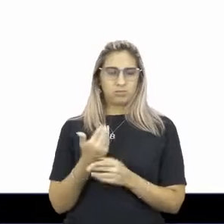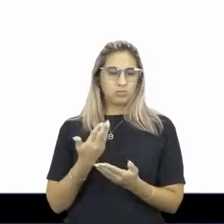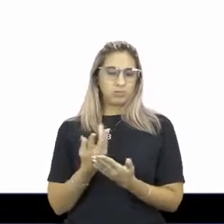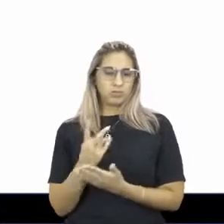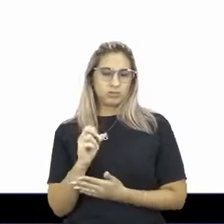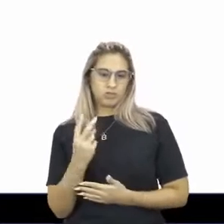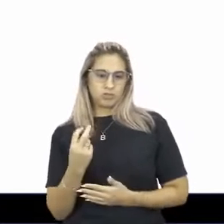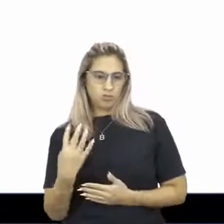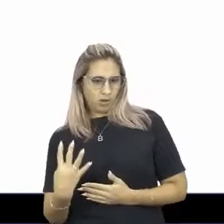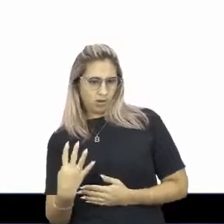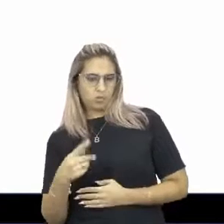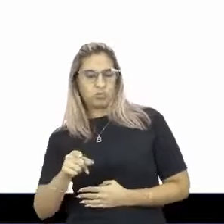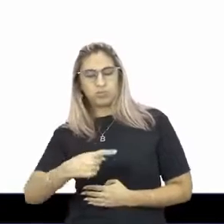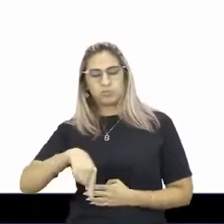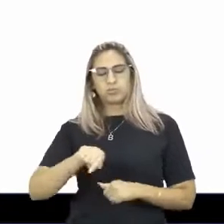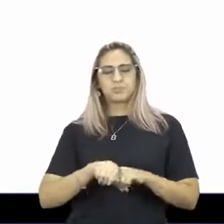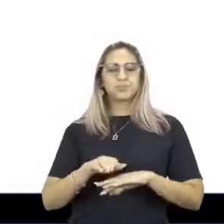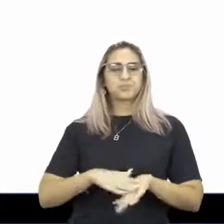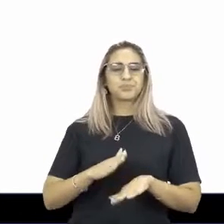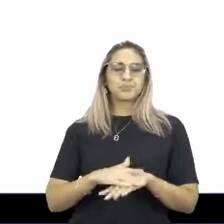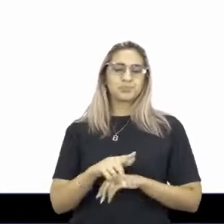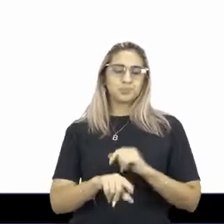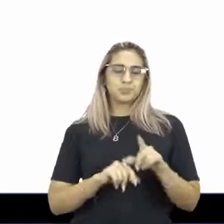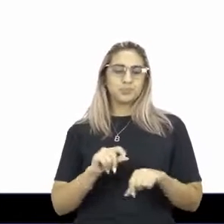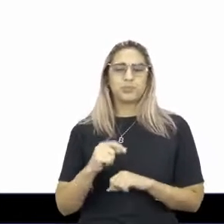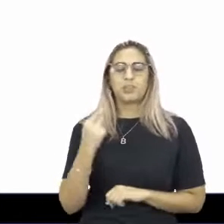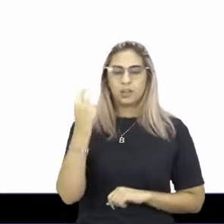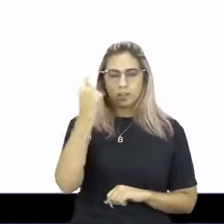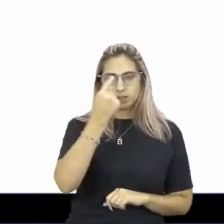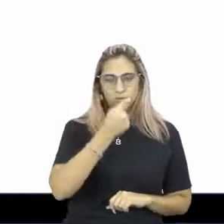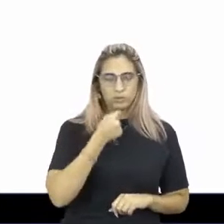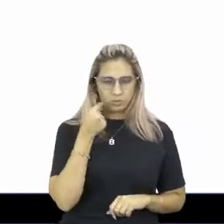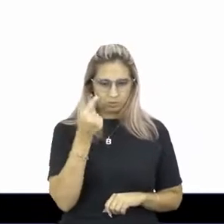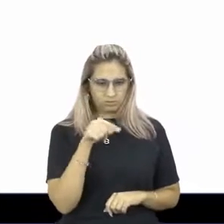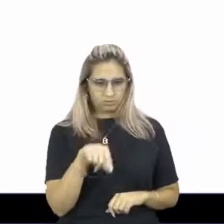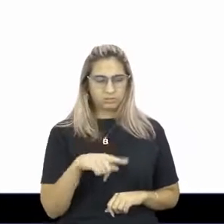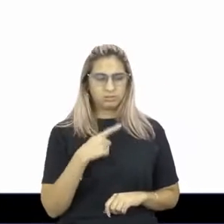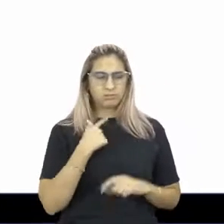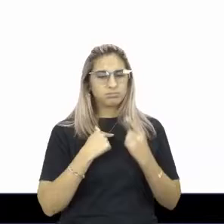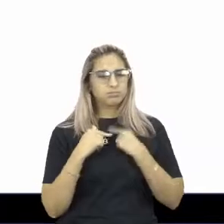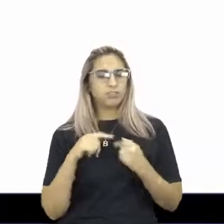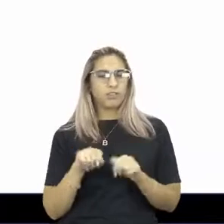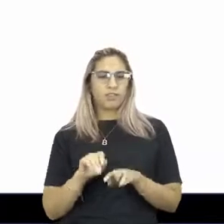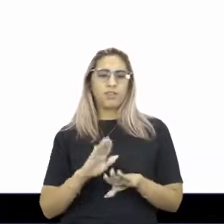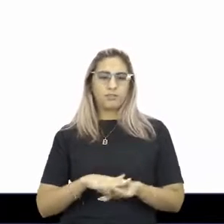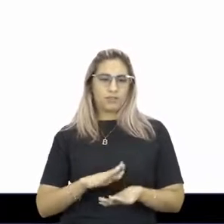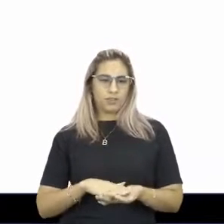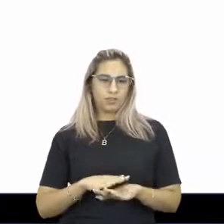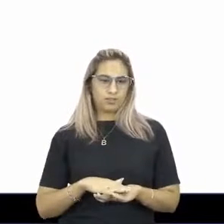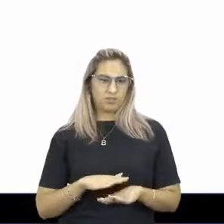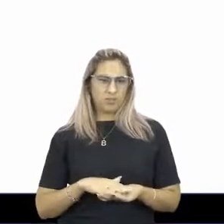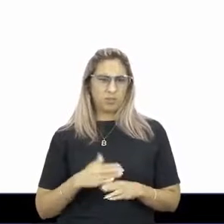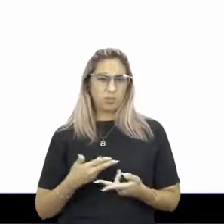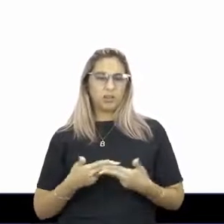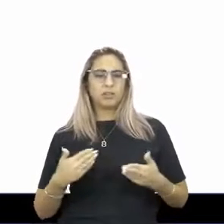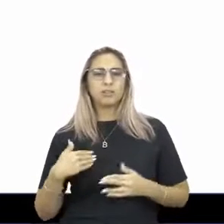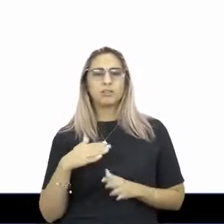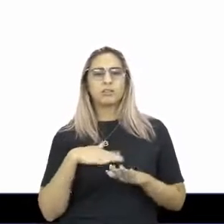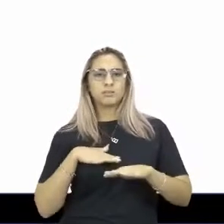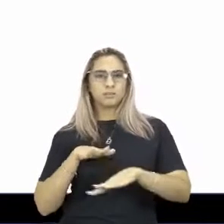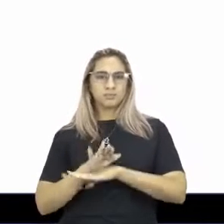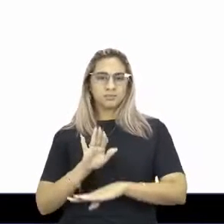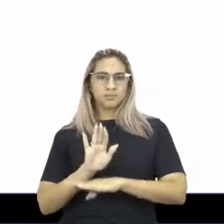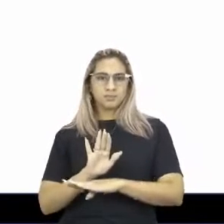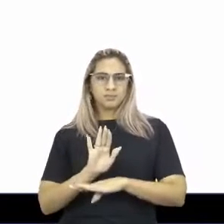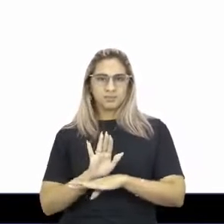que ele vai fazer aqui? Ele vai fazer a opção da carga horária que ele deseja ter atribuído. Então, se ele quer atribuir apenas